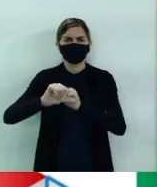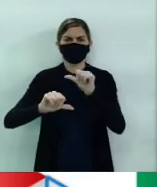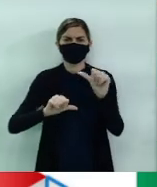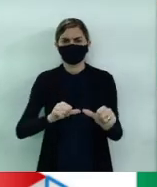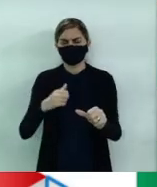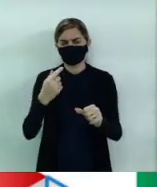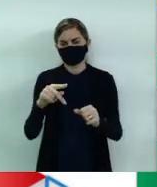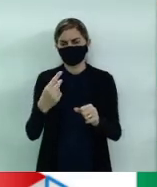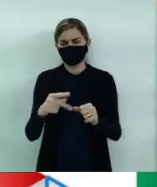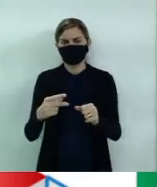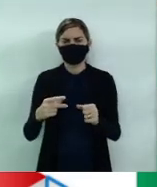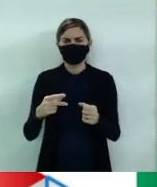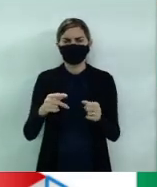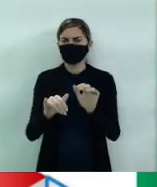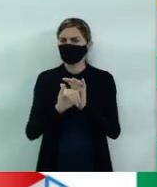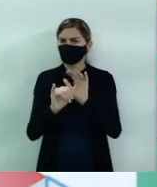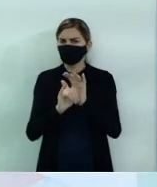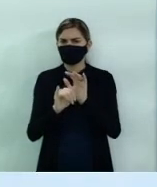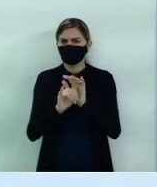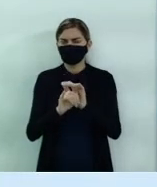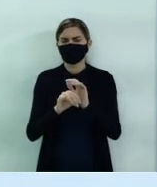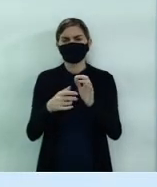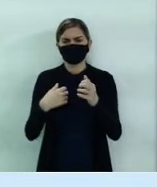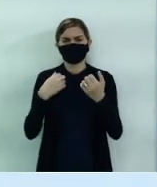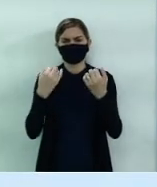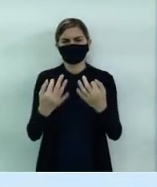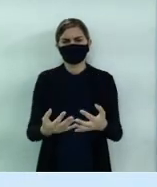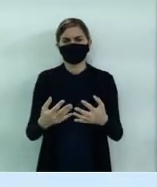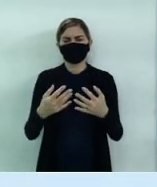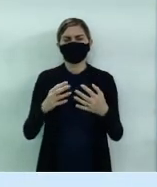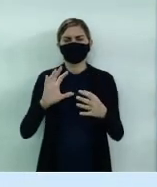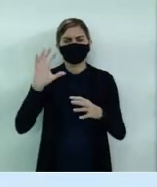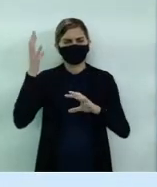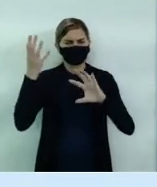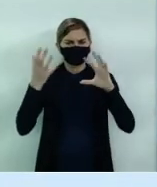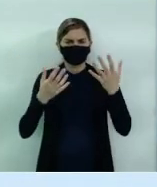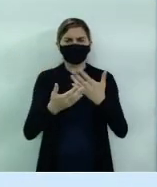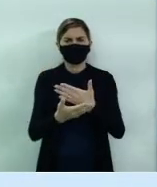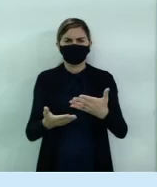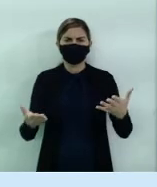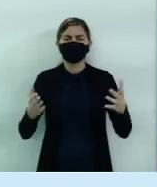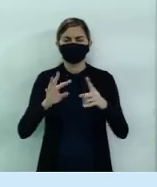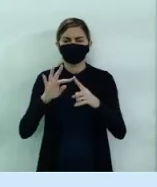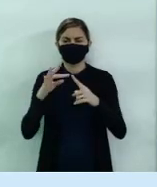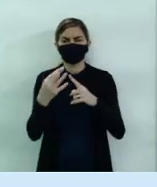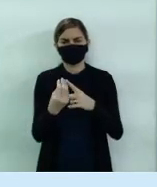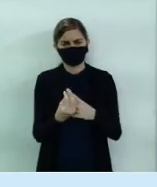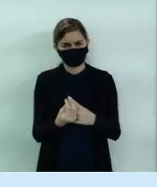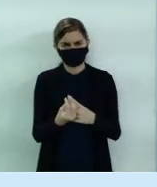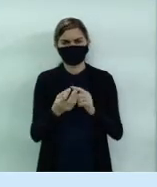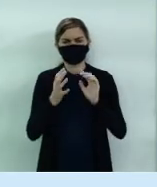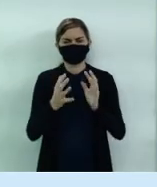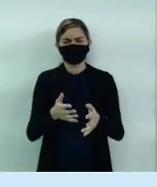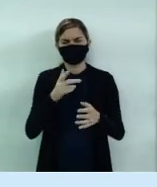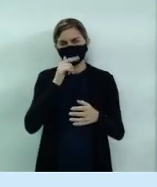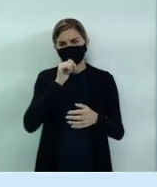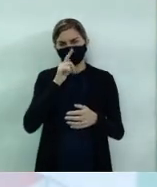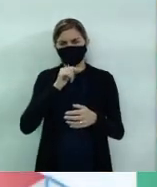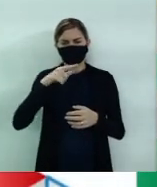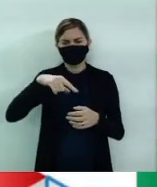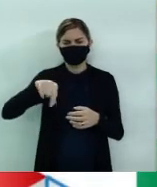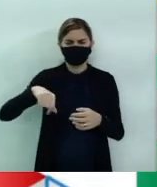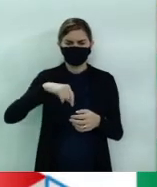a sua identidade. Trata-se de um fenômeno que ele é físico. Já a água e o sal,